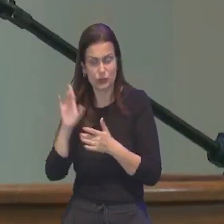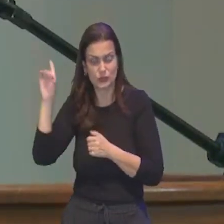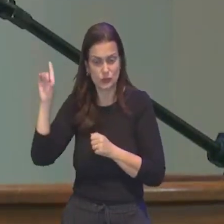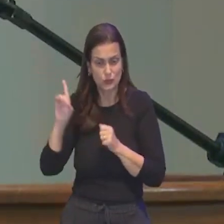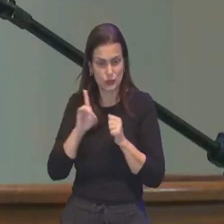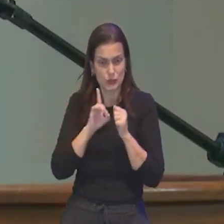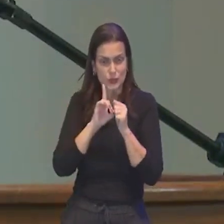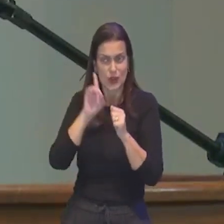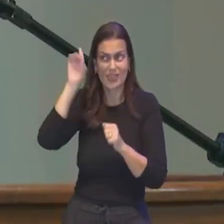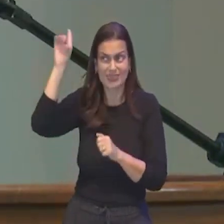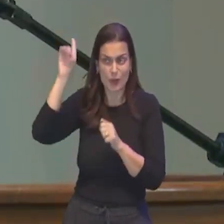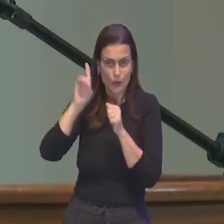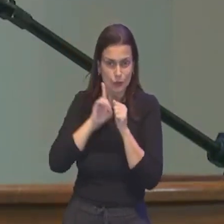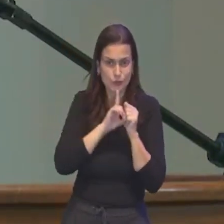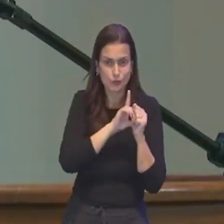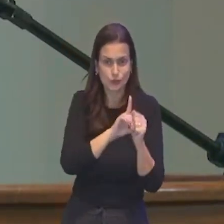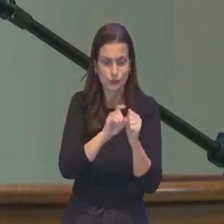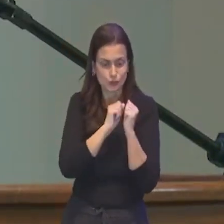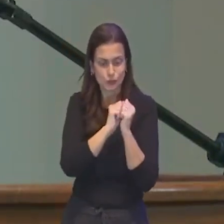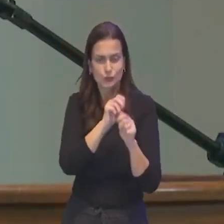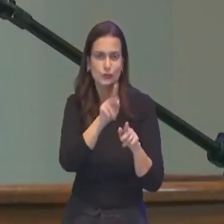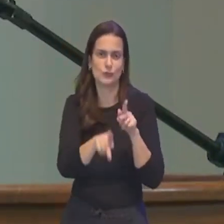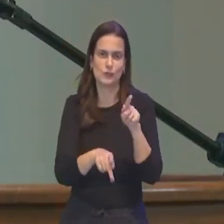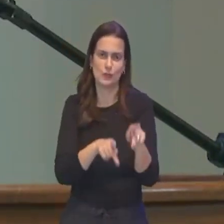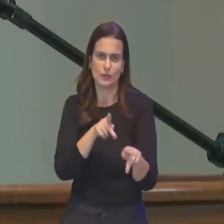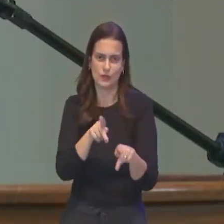presença de Deus entre o seu povo.